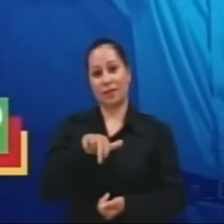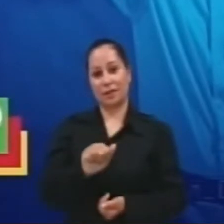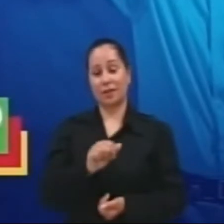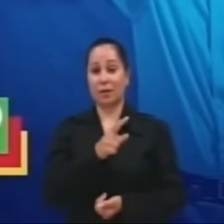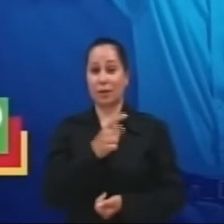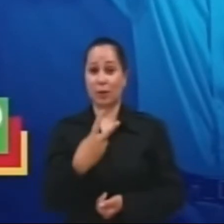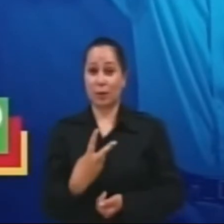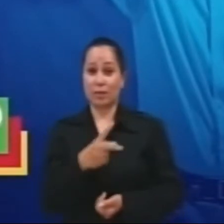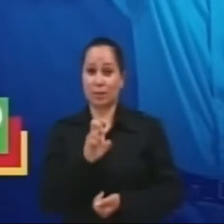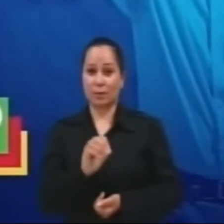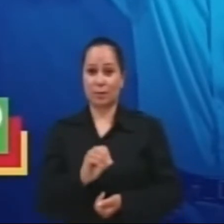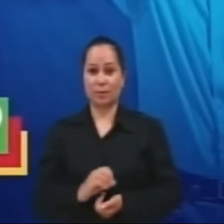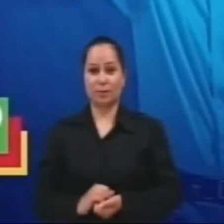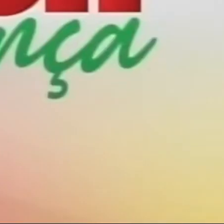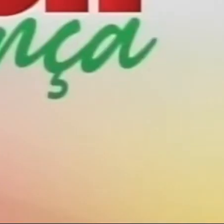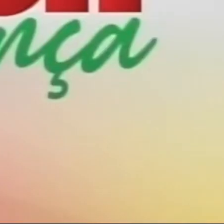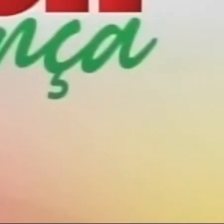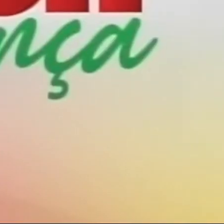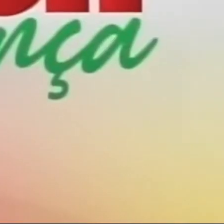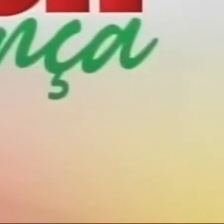Lavina, 12,50.